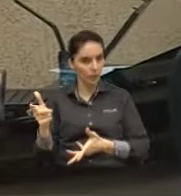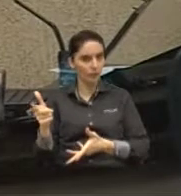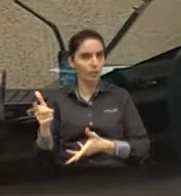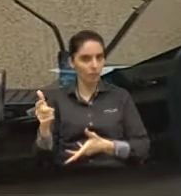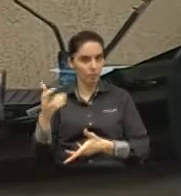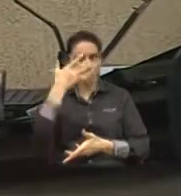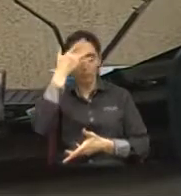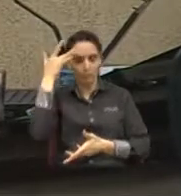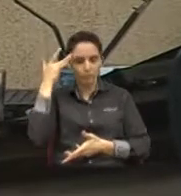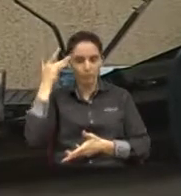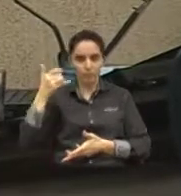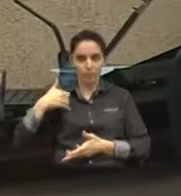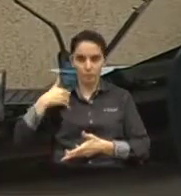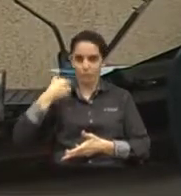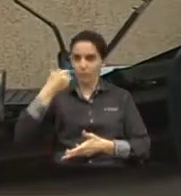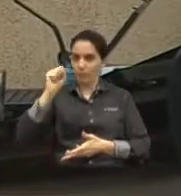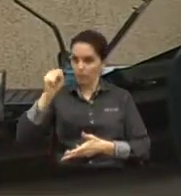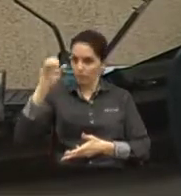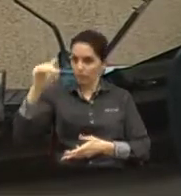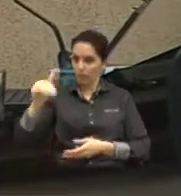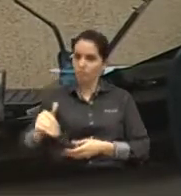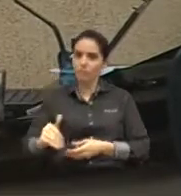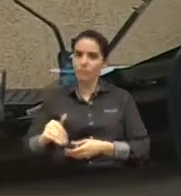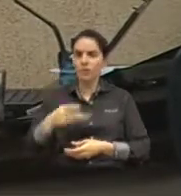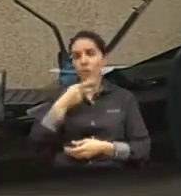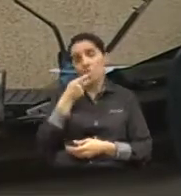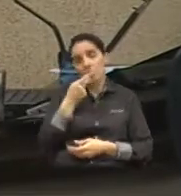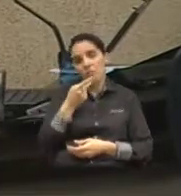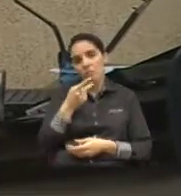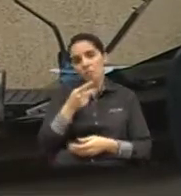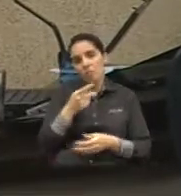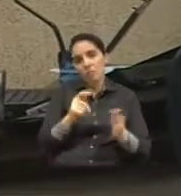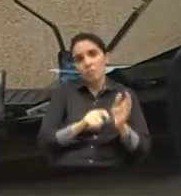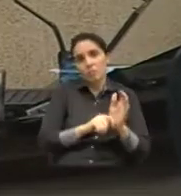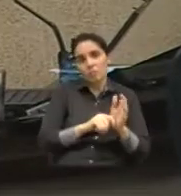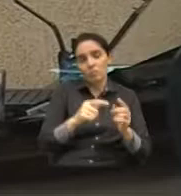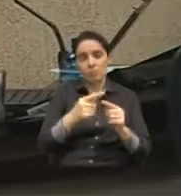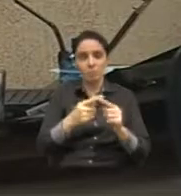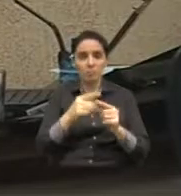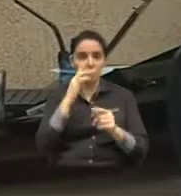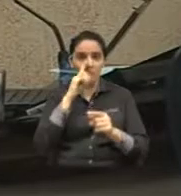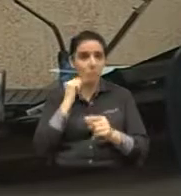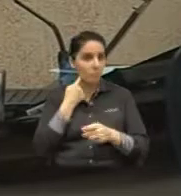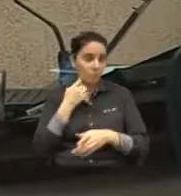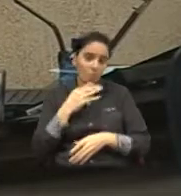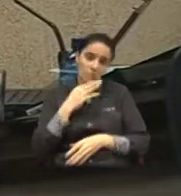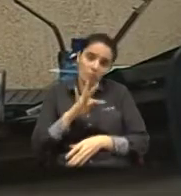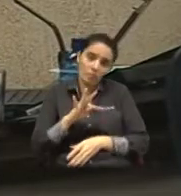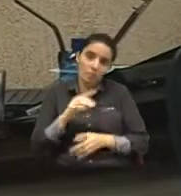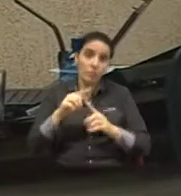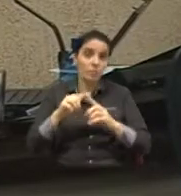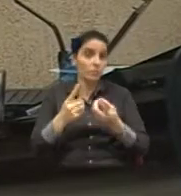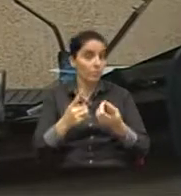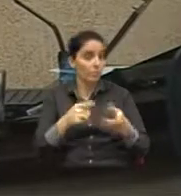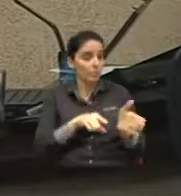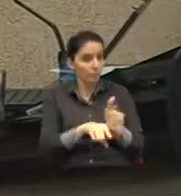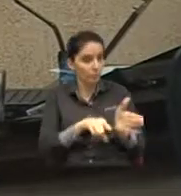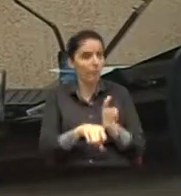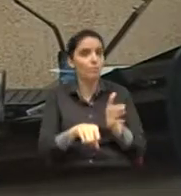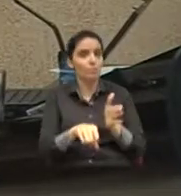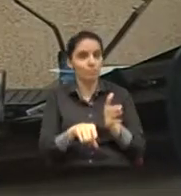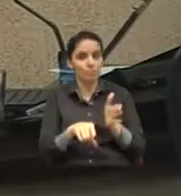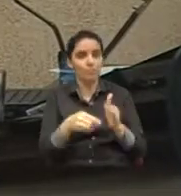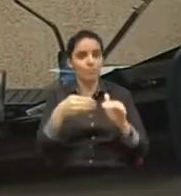destruição para o ser humano. Não vou falar que é droga porque eu não conheço a fundo, mas pelos estudos é uma